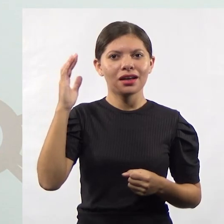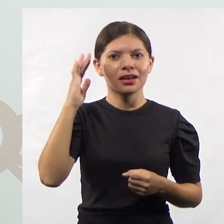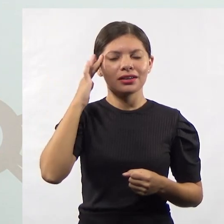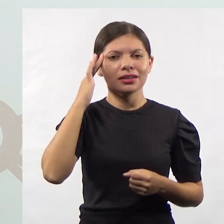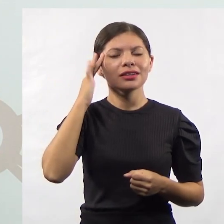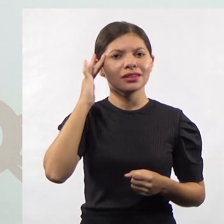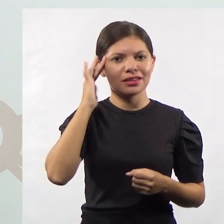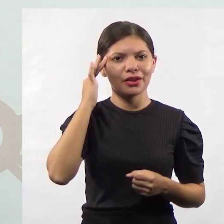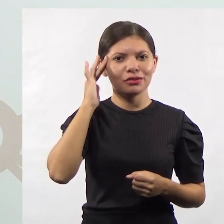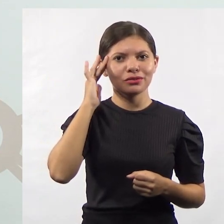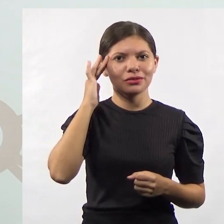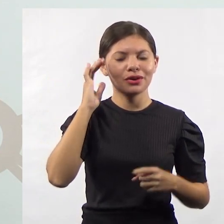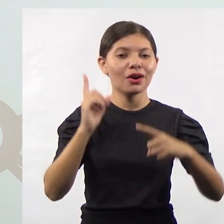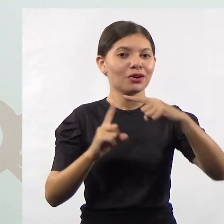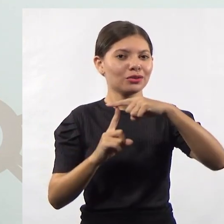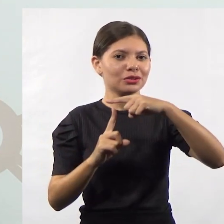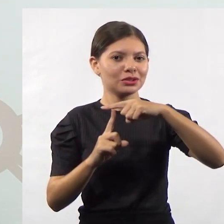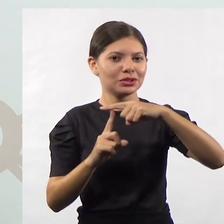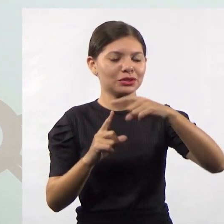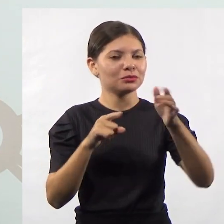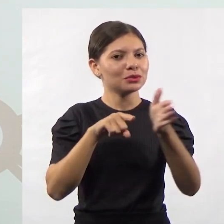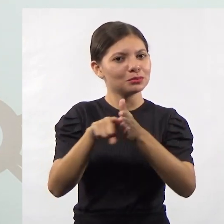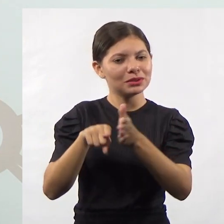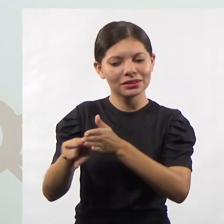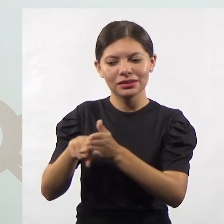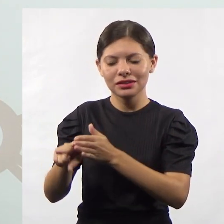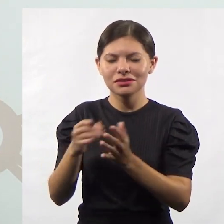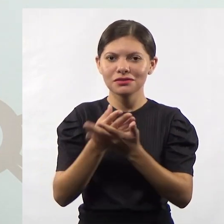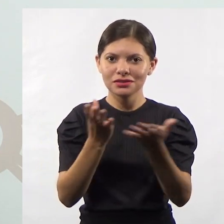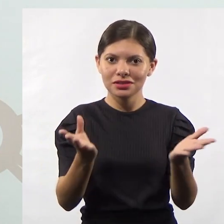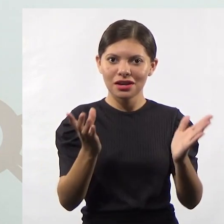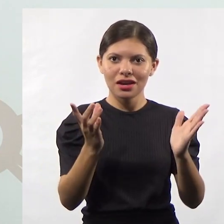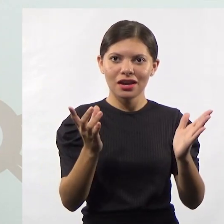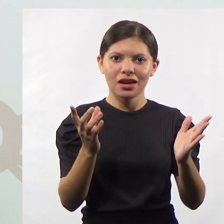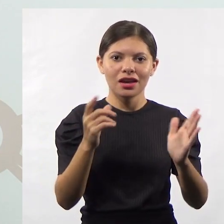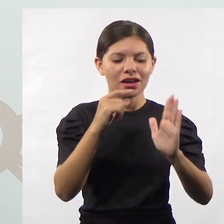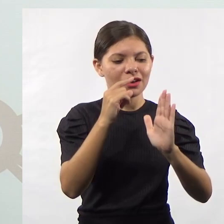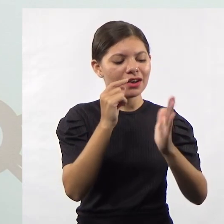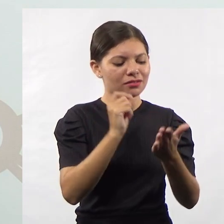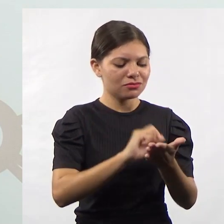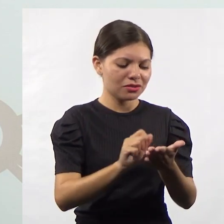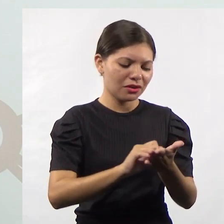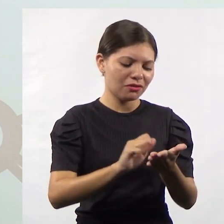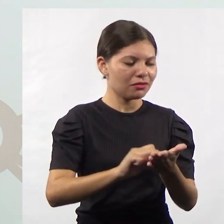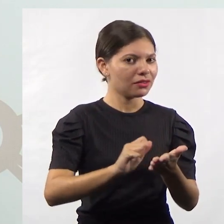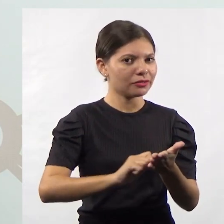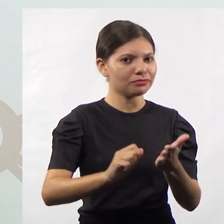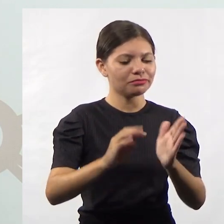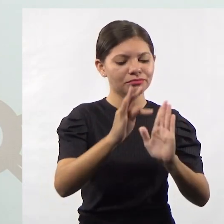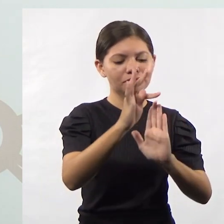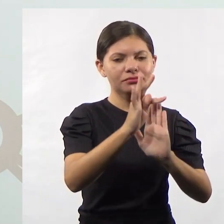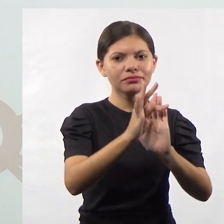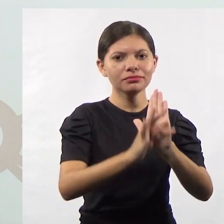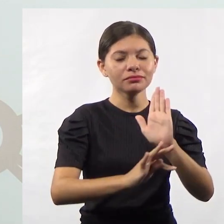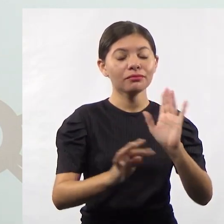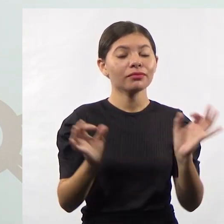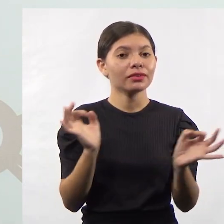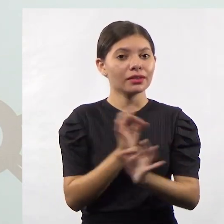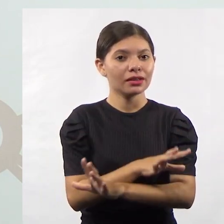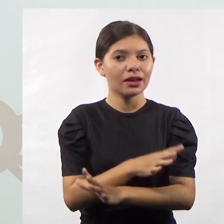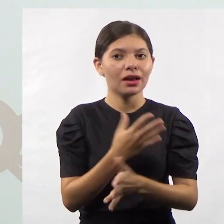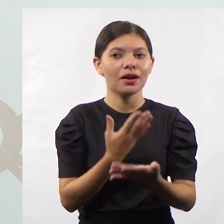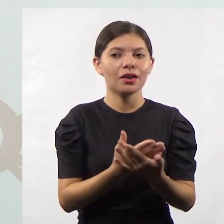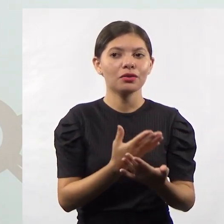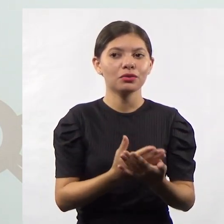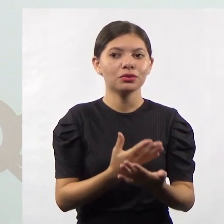é o tipo de pesquisa que você vai escrever lá no texto, não é verdade? Bom, então, para a gente encerrar